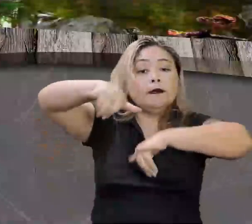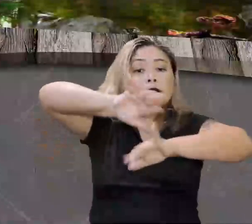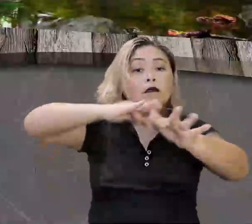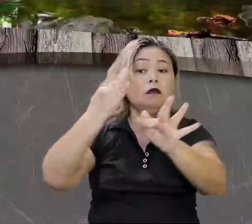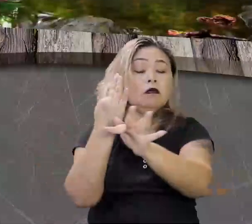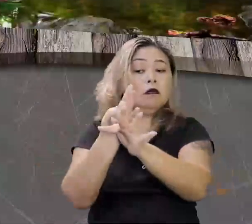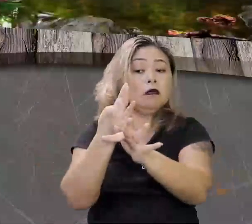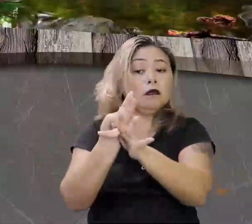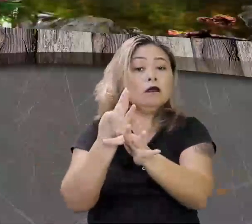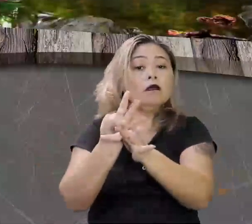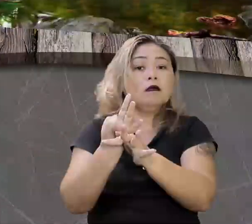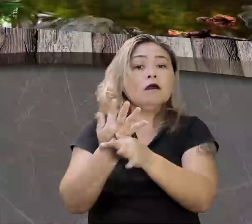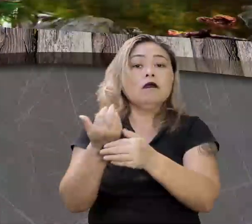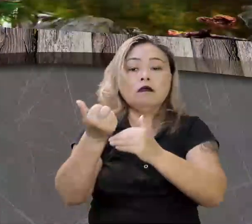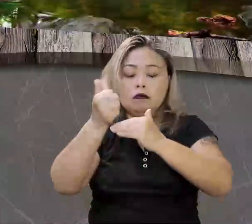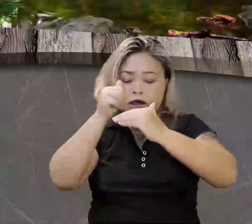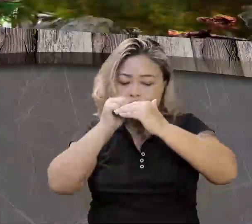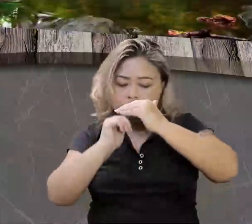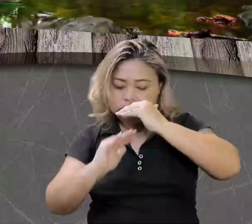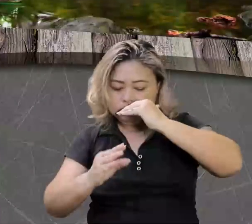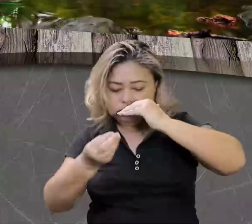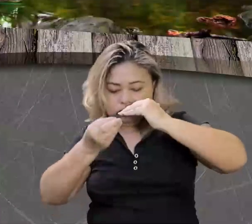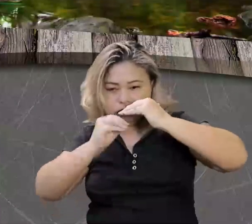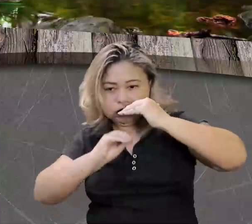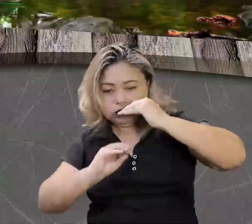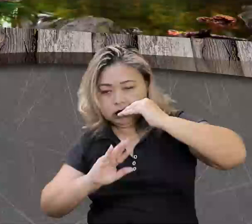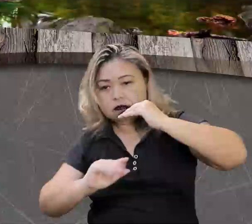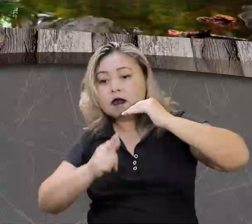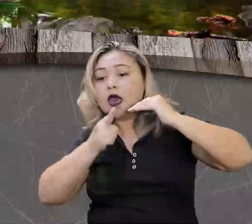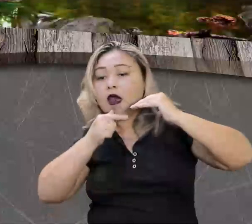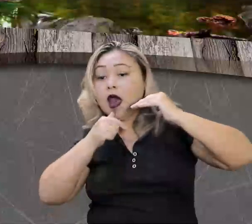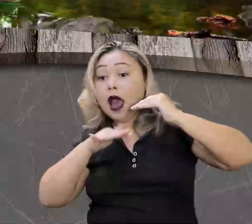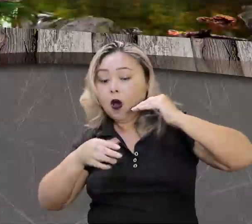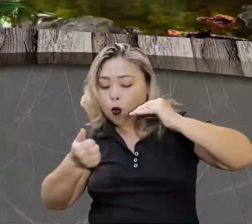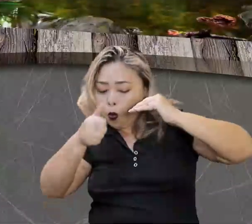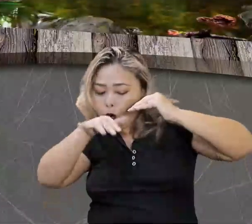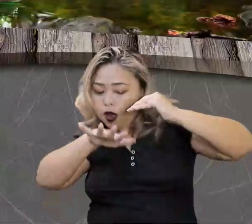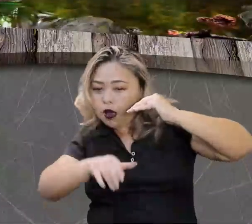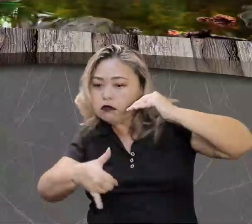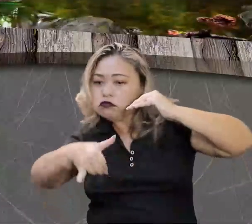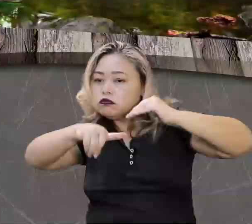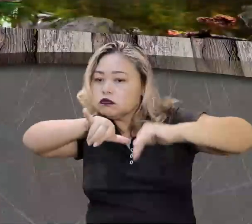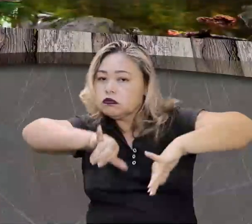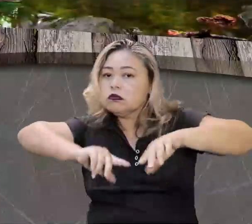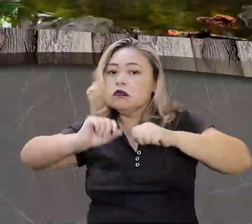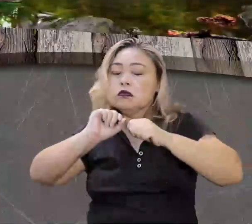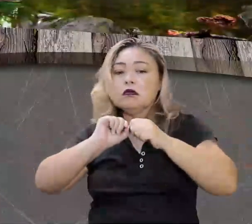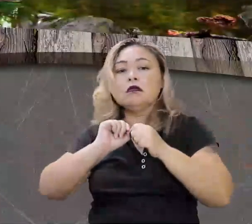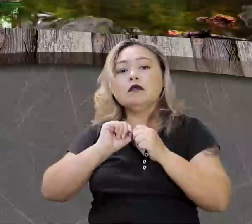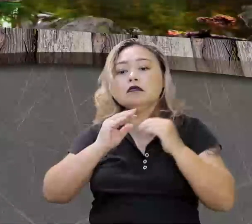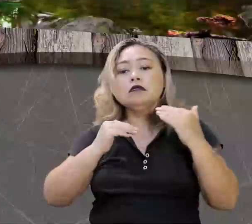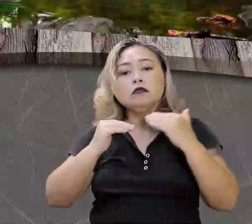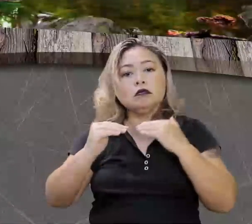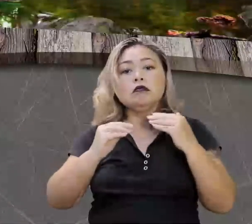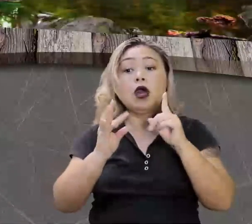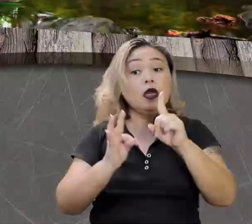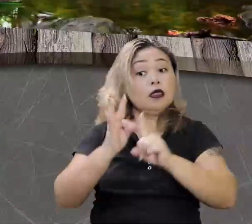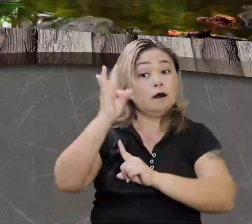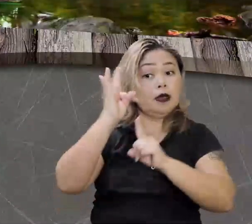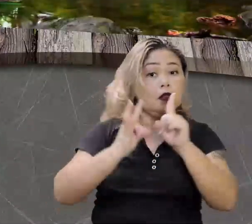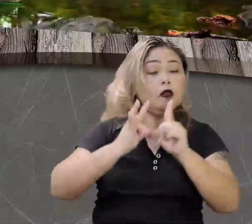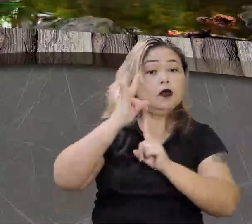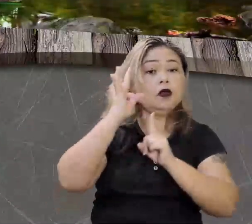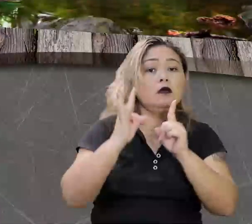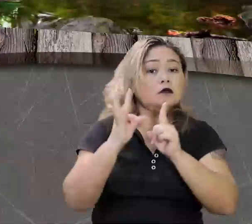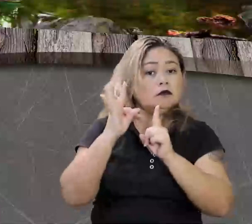e físicos, composição da constituição química, os elementos presentes ali e a questão da